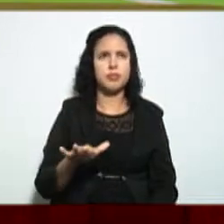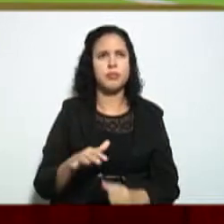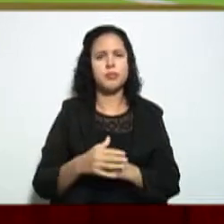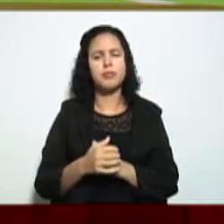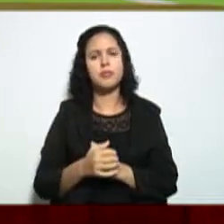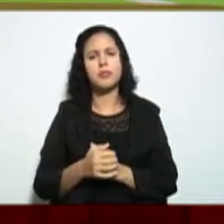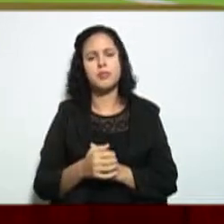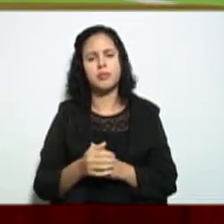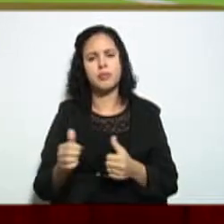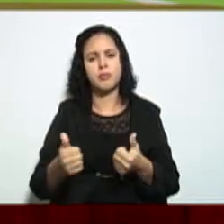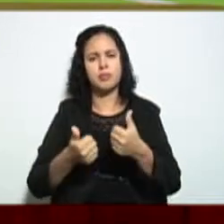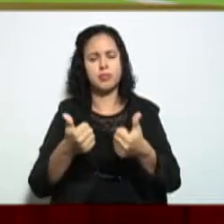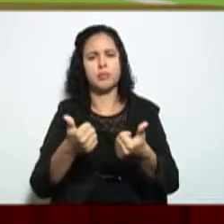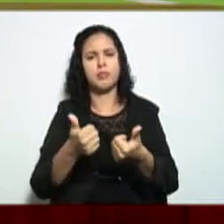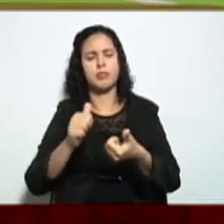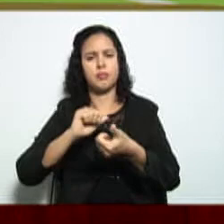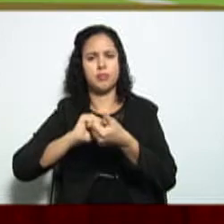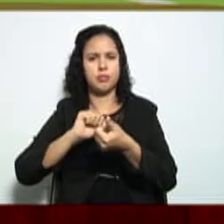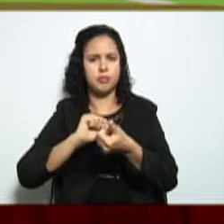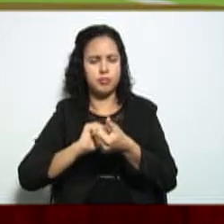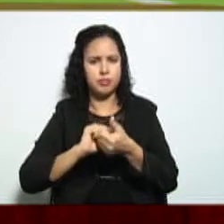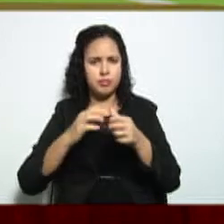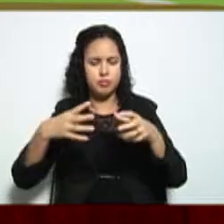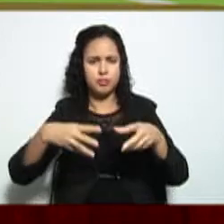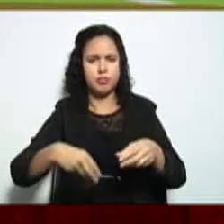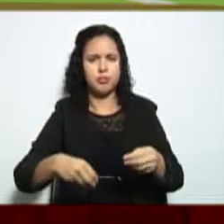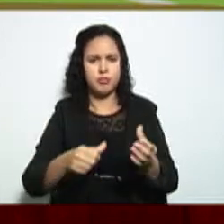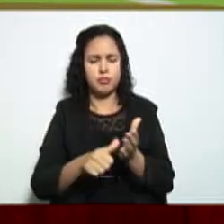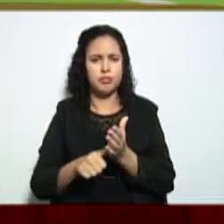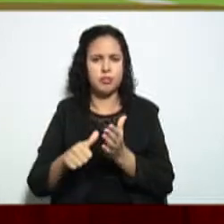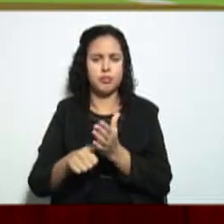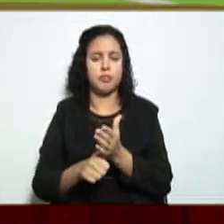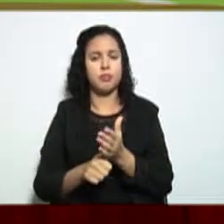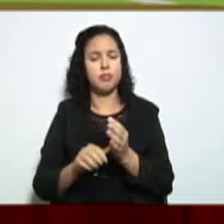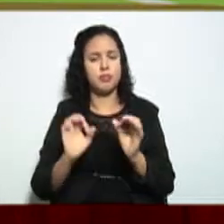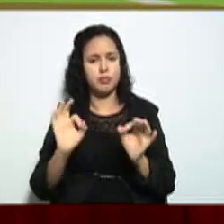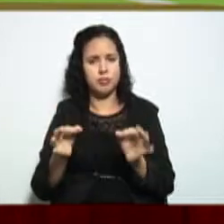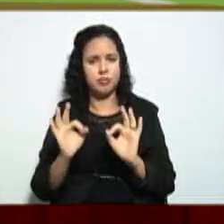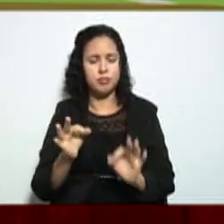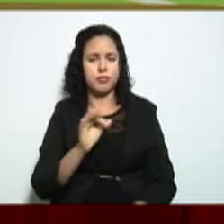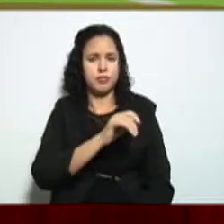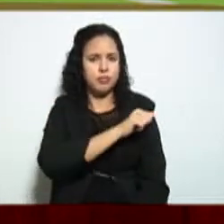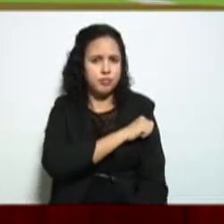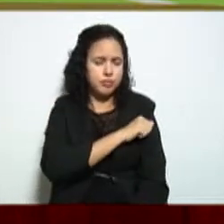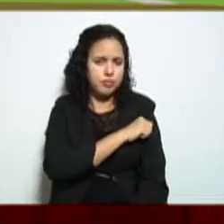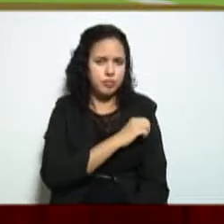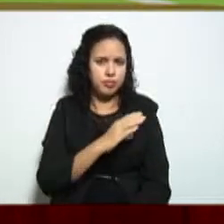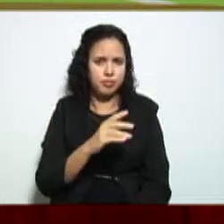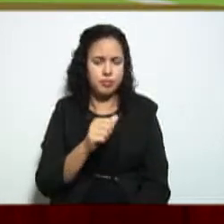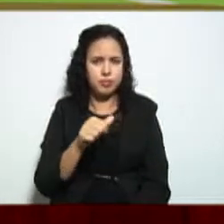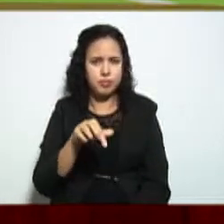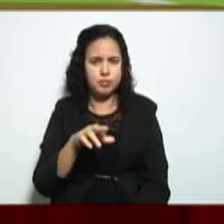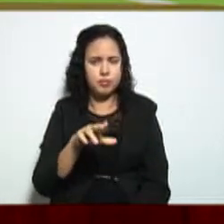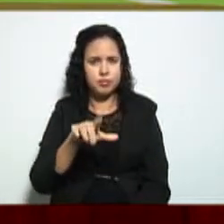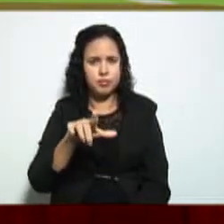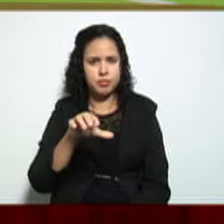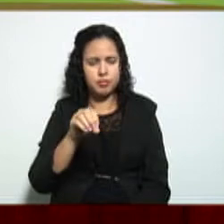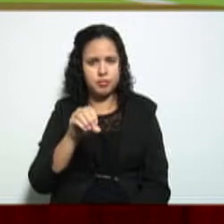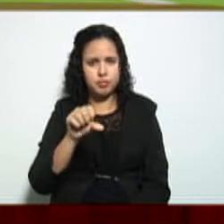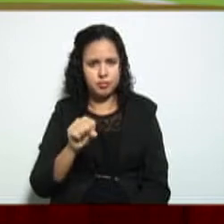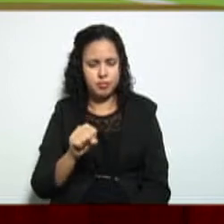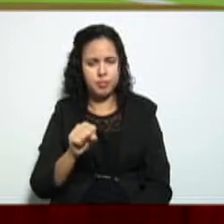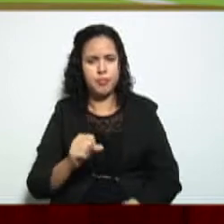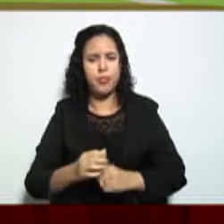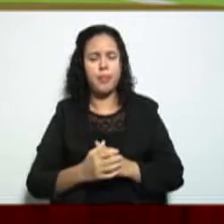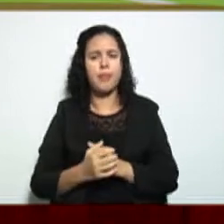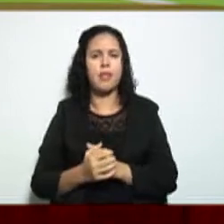gerando benefícios para todos os cooperados. Isso mesmo, Carlos, tem razão. Eu estou olhando meio pausado porque está escrito à mão.